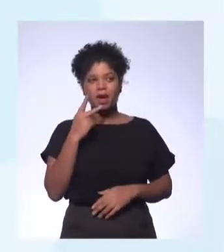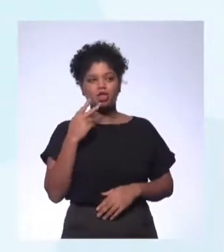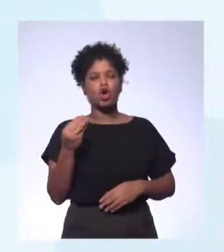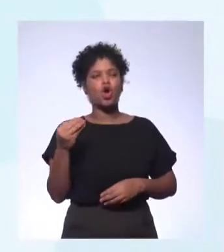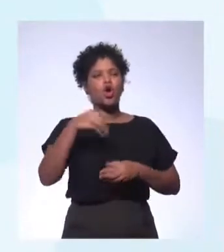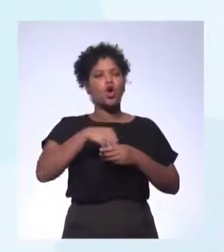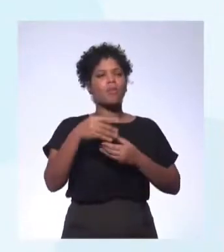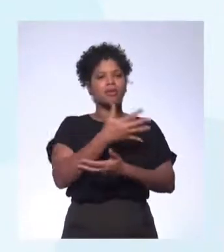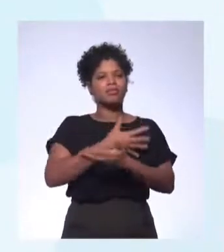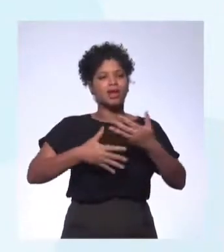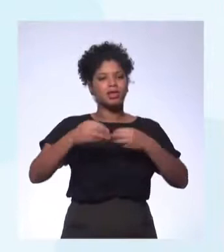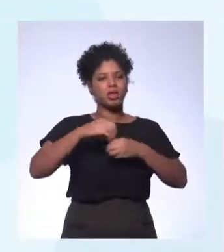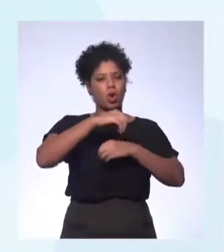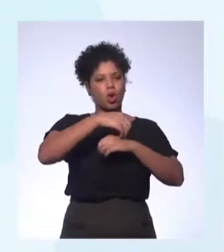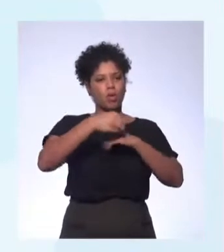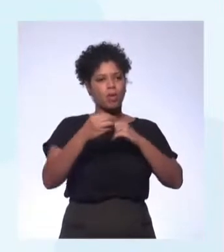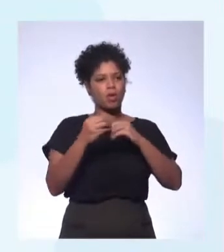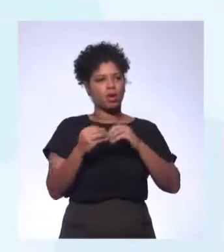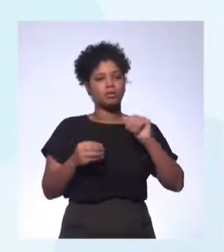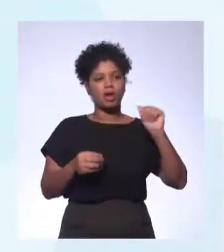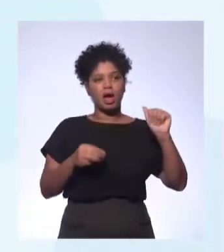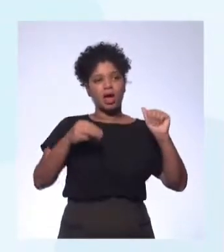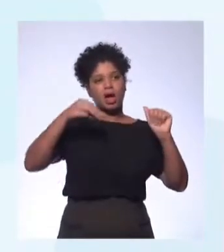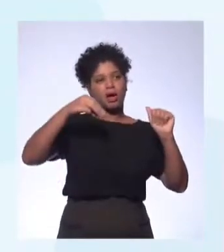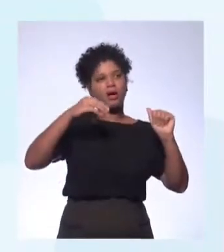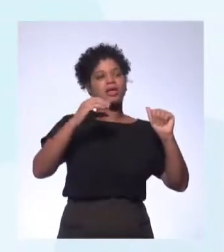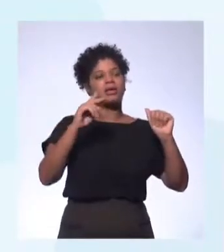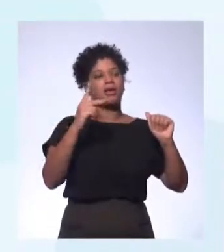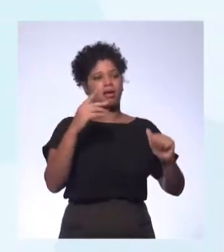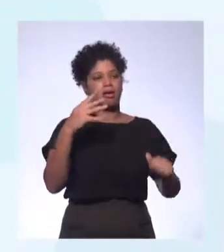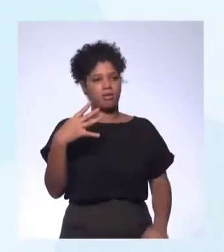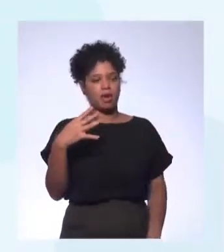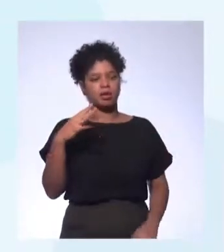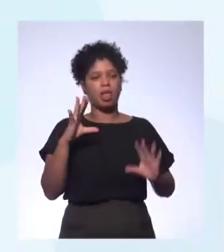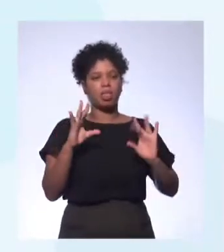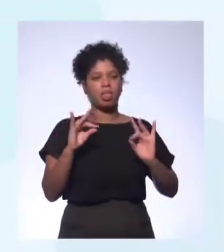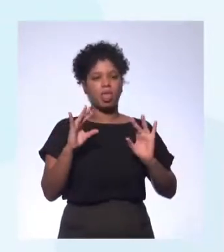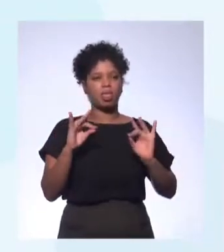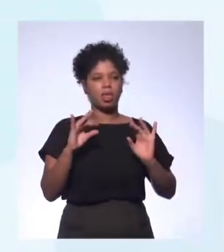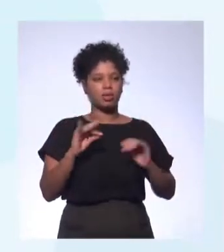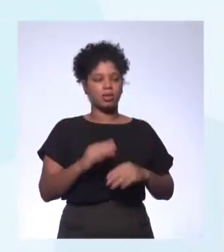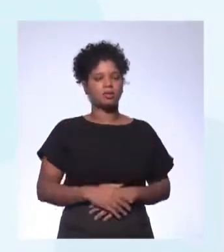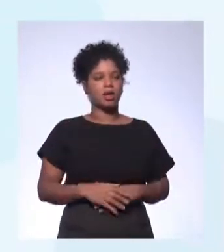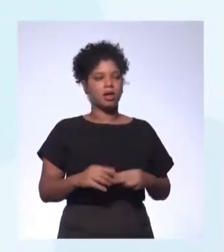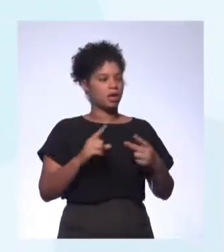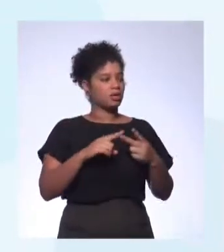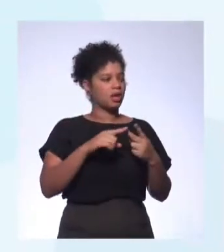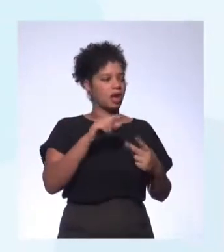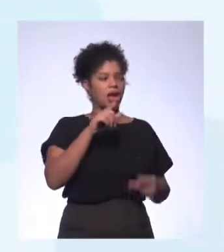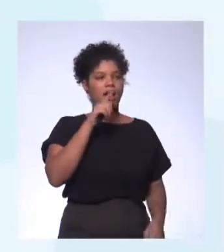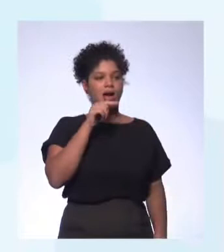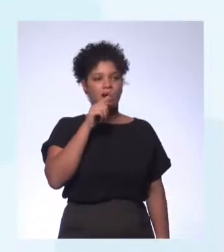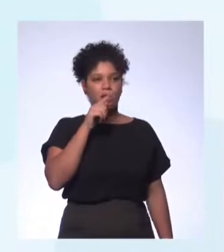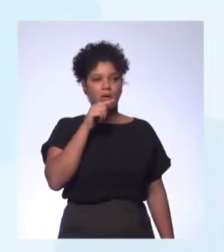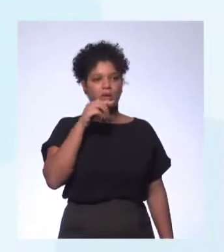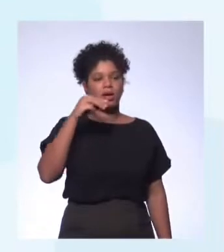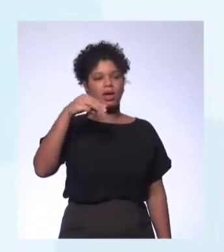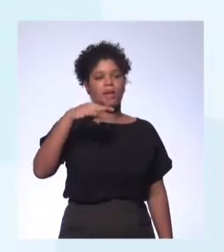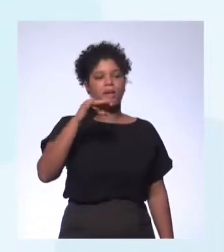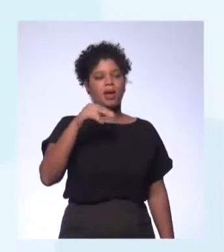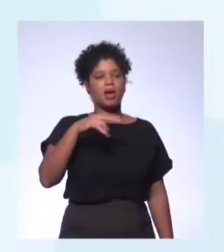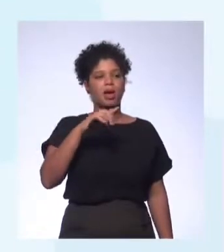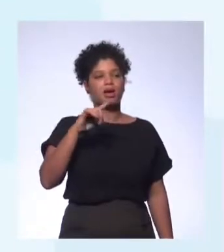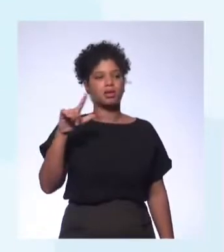presente nos seguintes casos letra metano ch4 líquido água e metanol h3coh